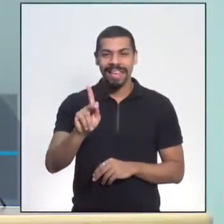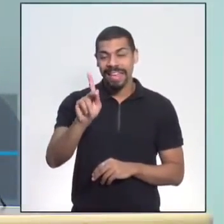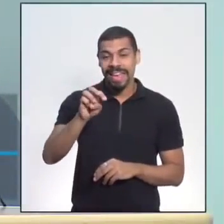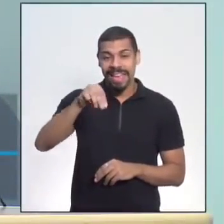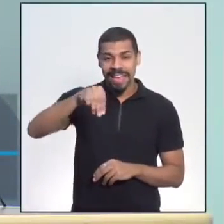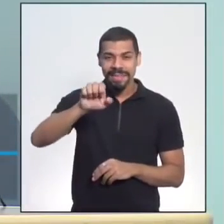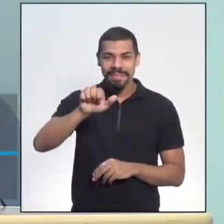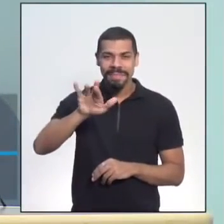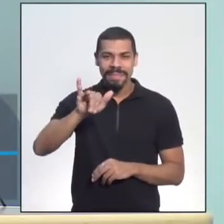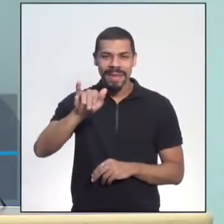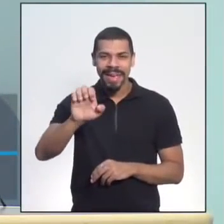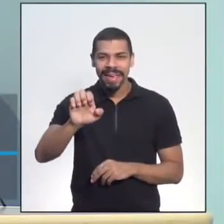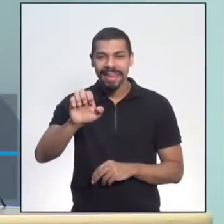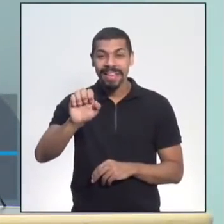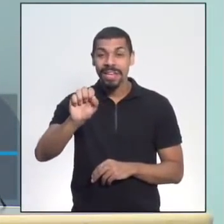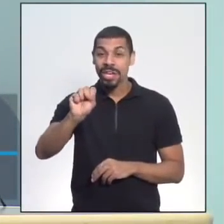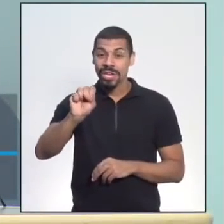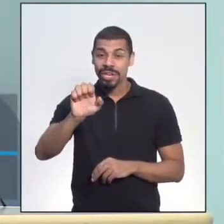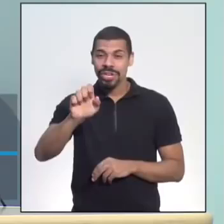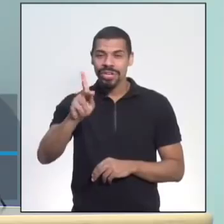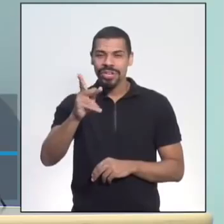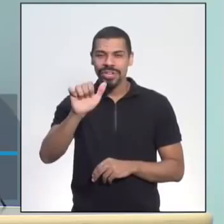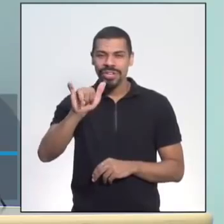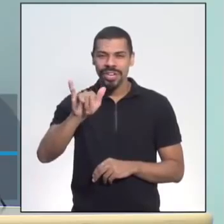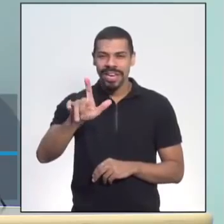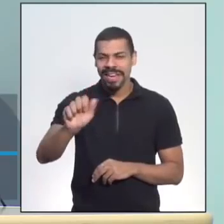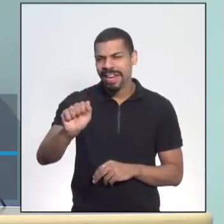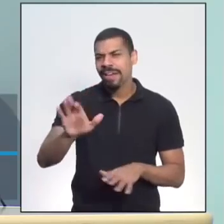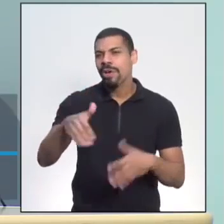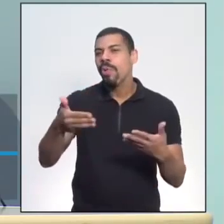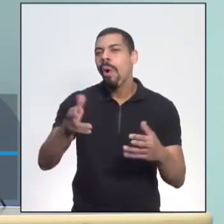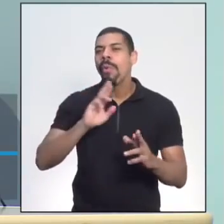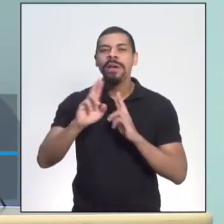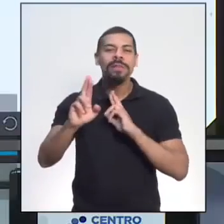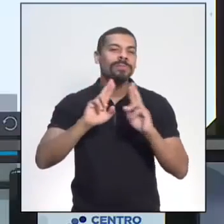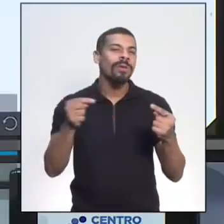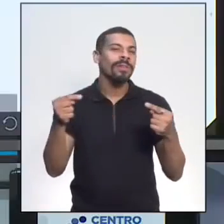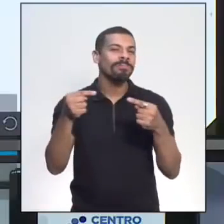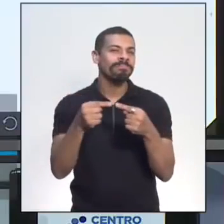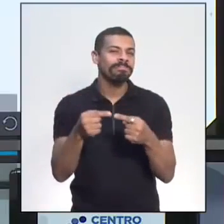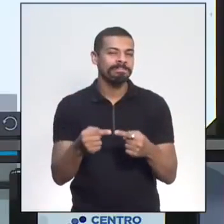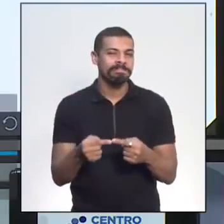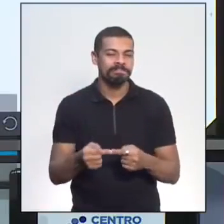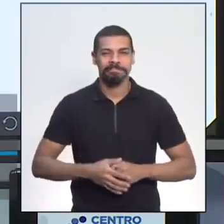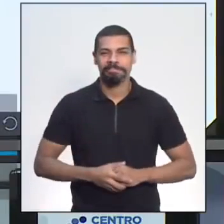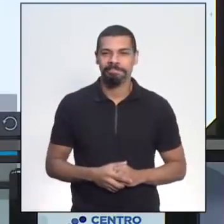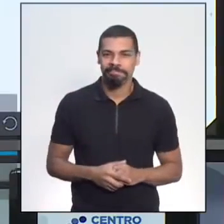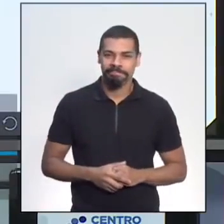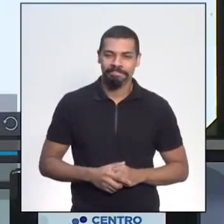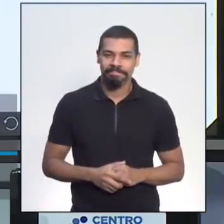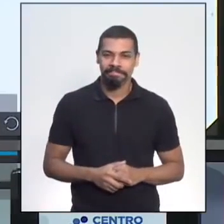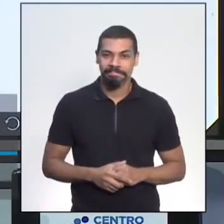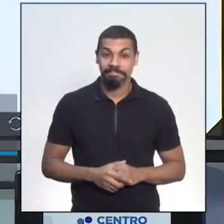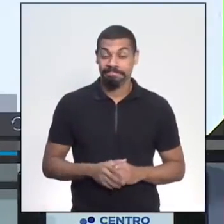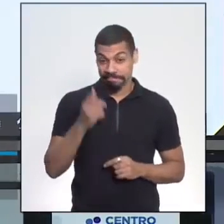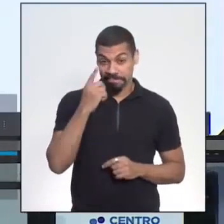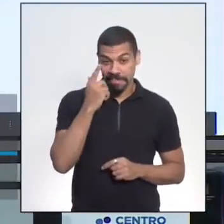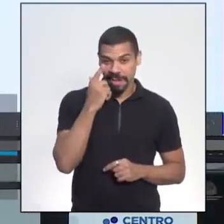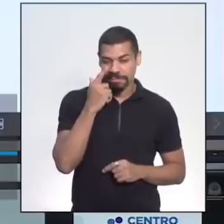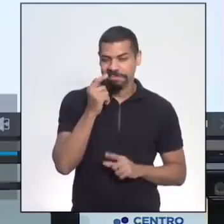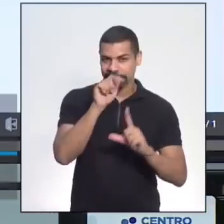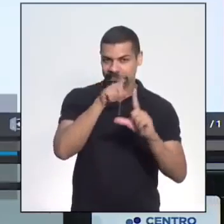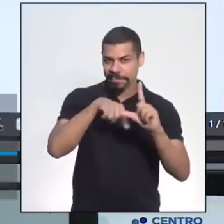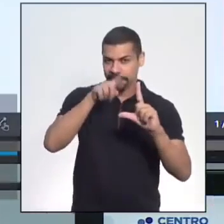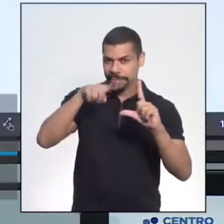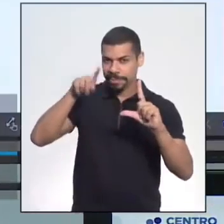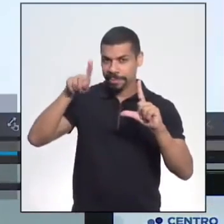Meire, Antônio e Sheila. Então, professora Roberta, qual é a resposta correta? Então, vamos lá. Bom, a gente tem aqui o gráfico, fiz